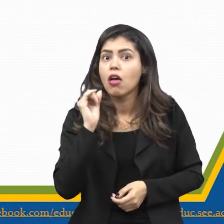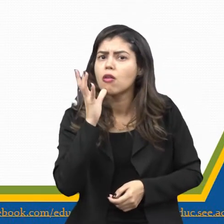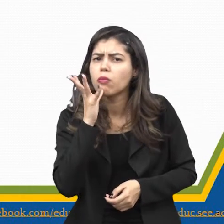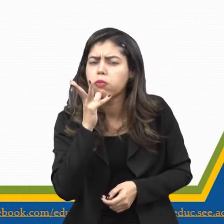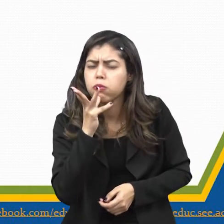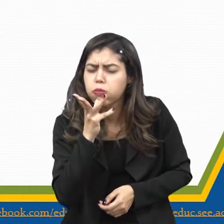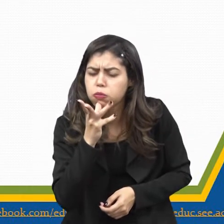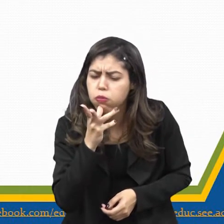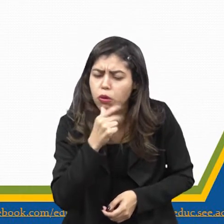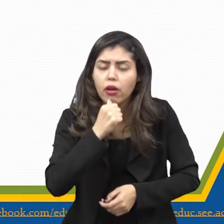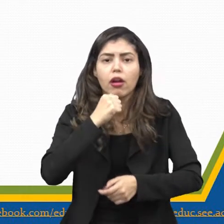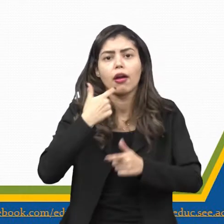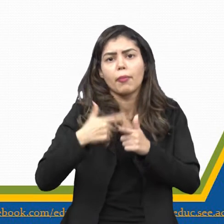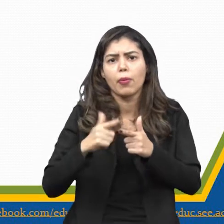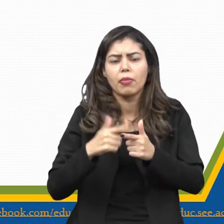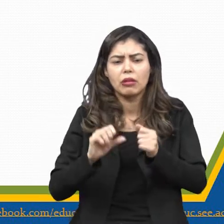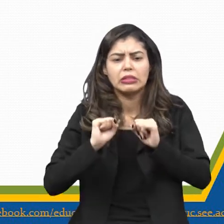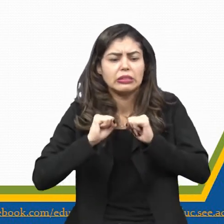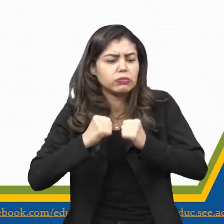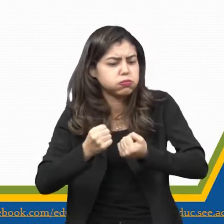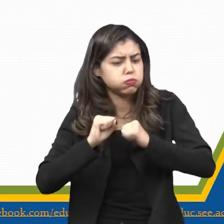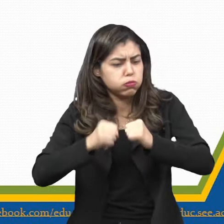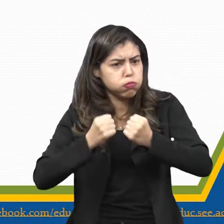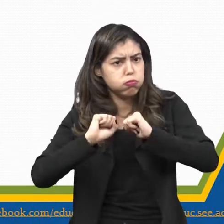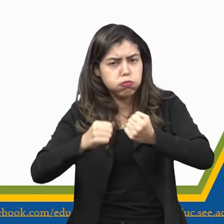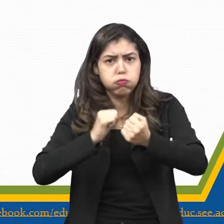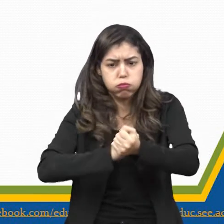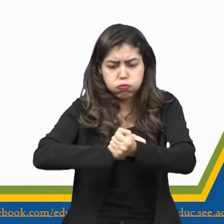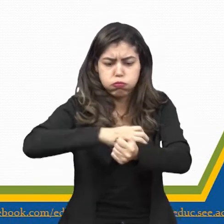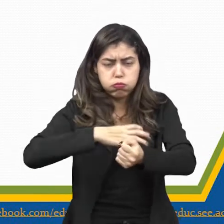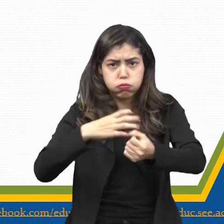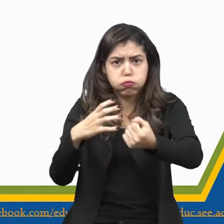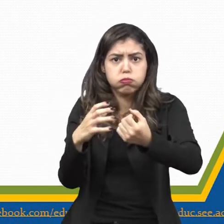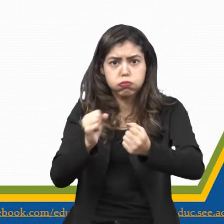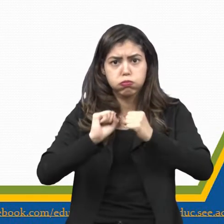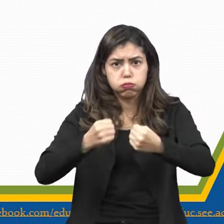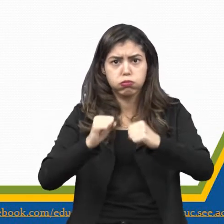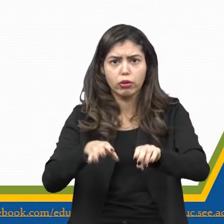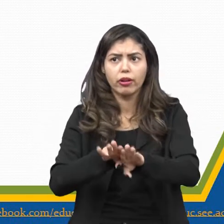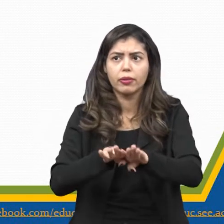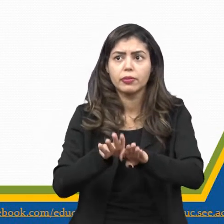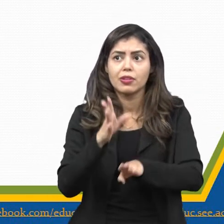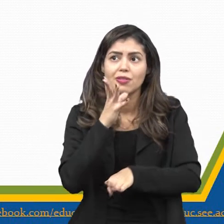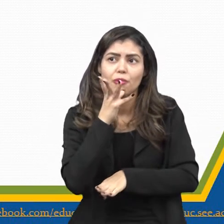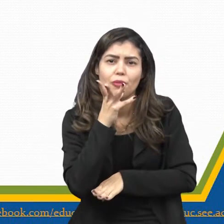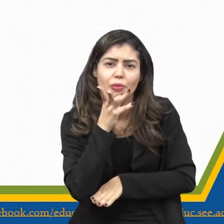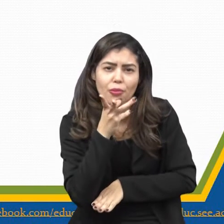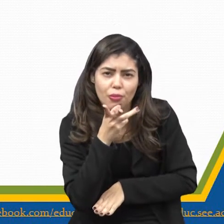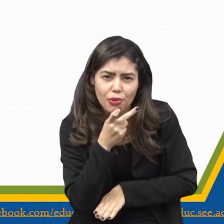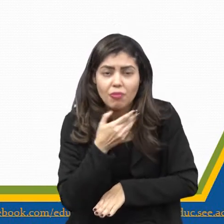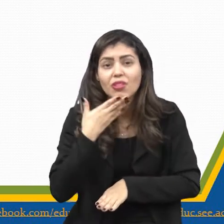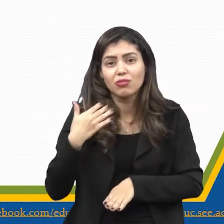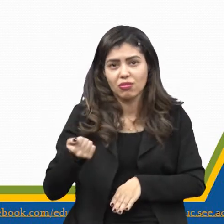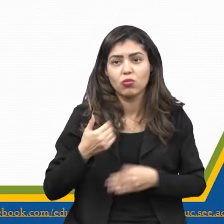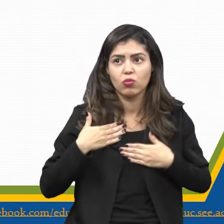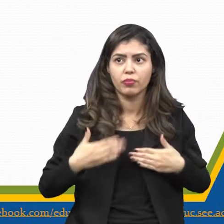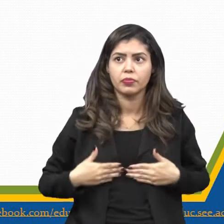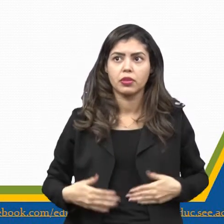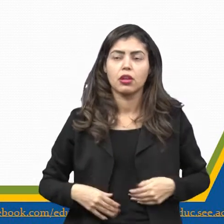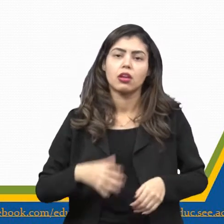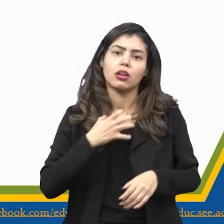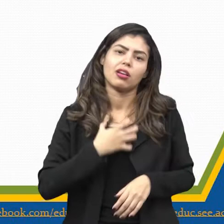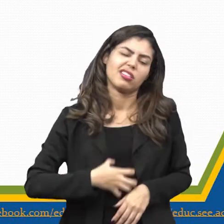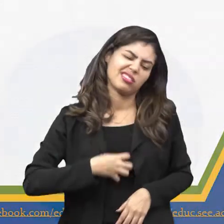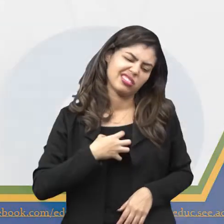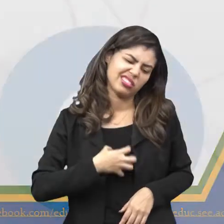recuperar, então se você faz exercício físico além do seu limite, você demora muito mais tempo para se recuperar. Você se sente mais